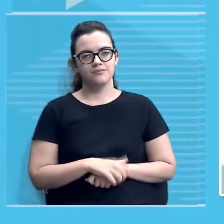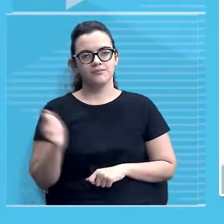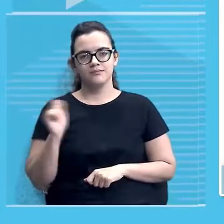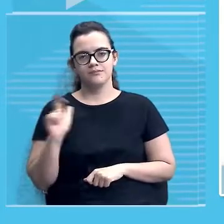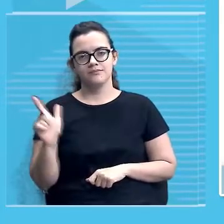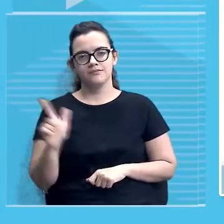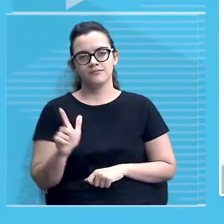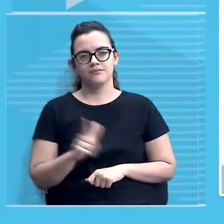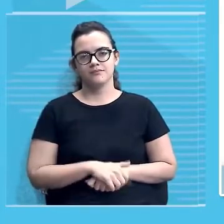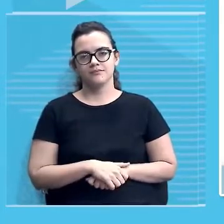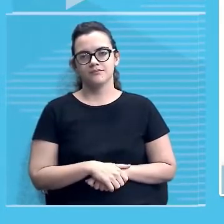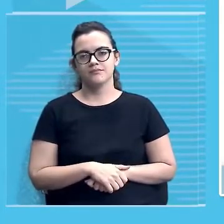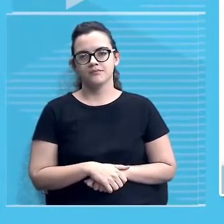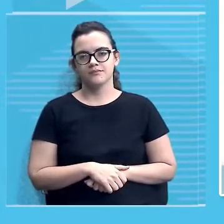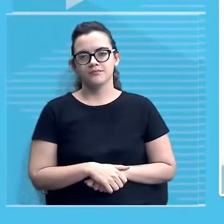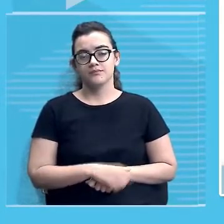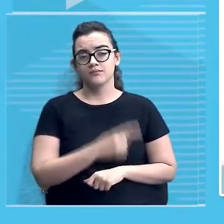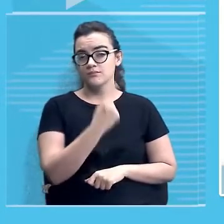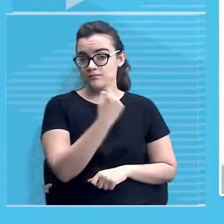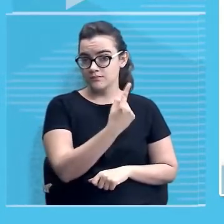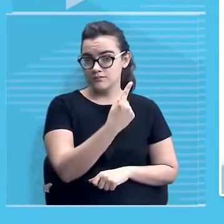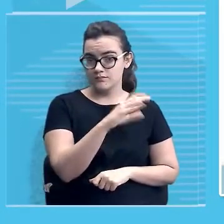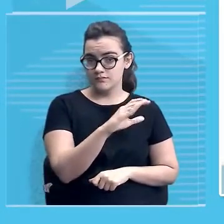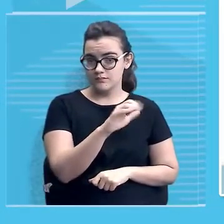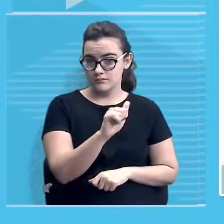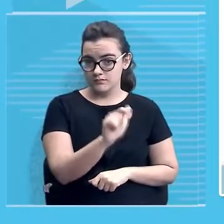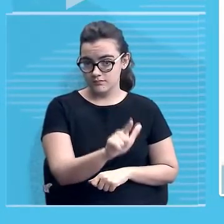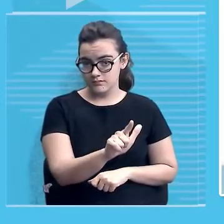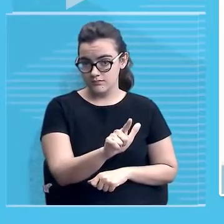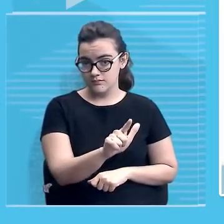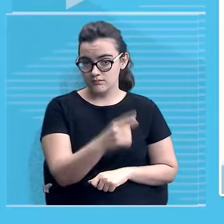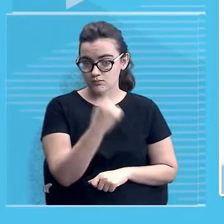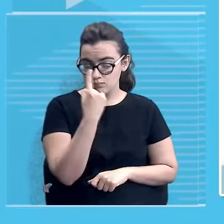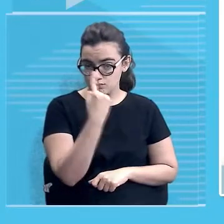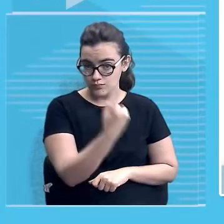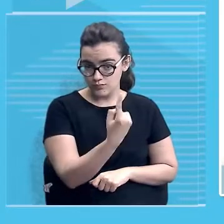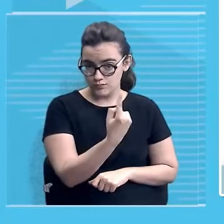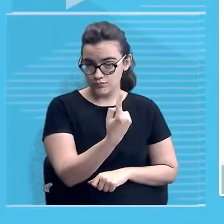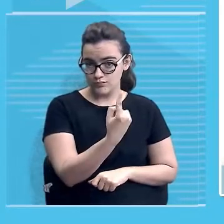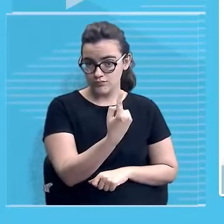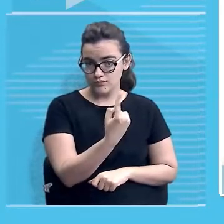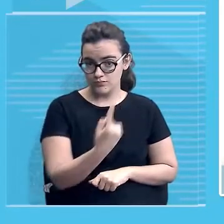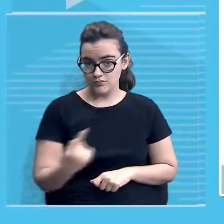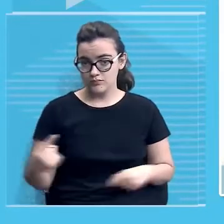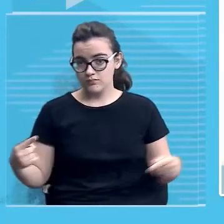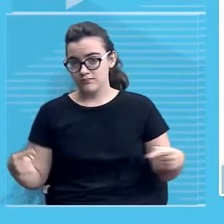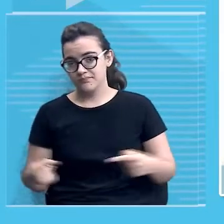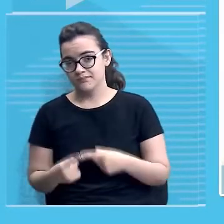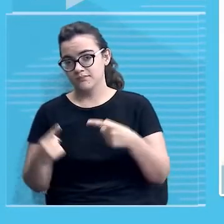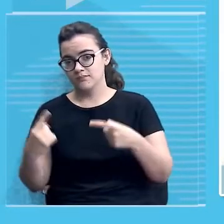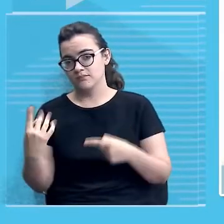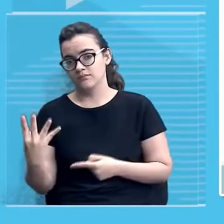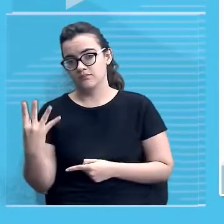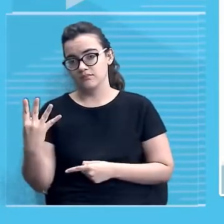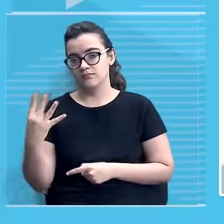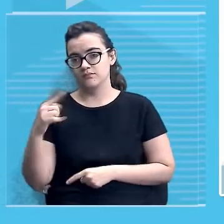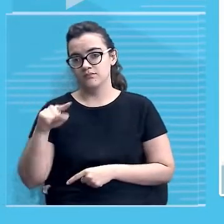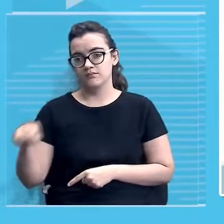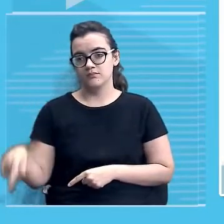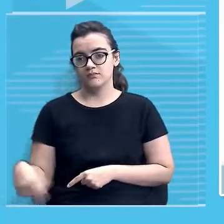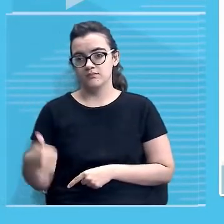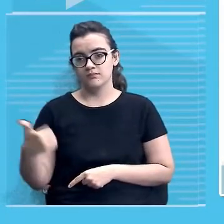Uma caloria, uma unidade em calorias, refere-se a